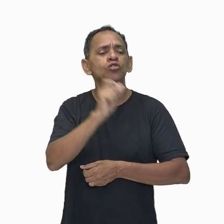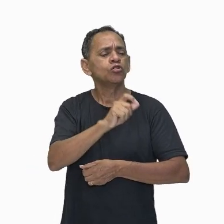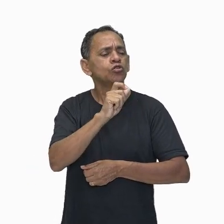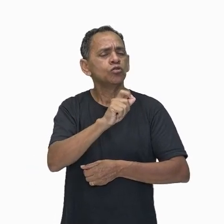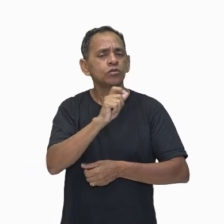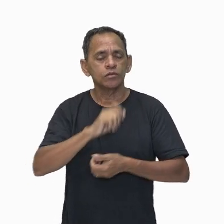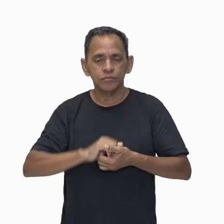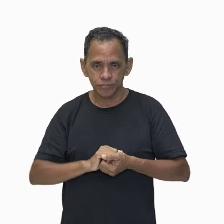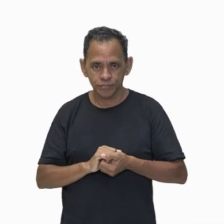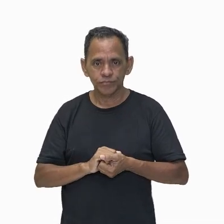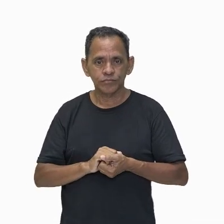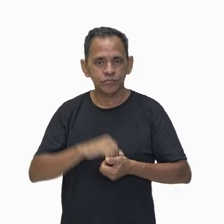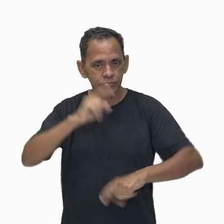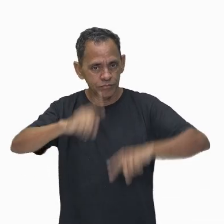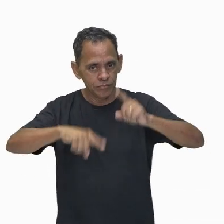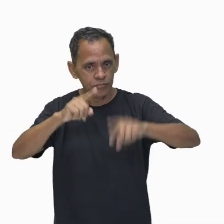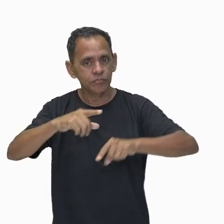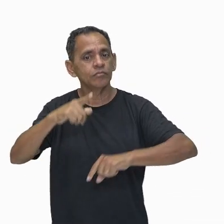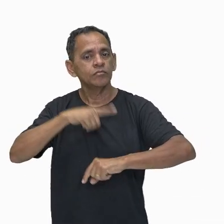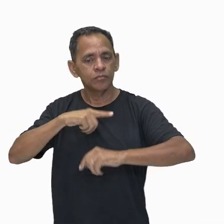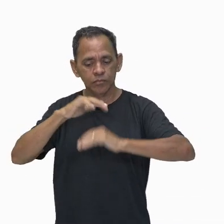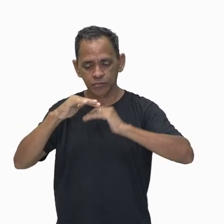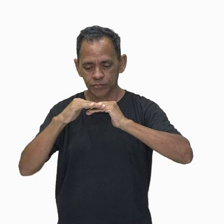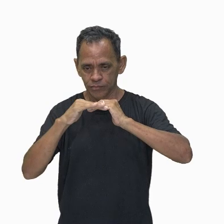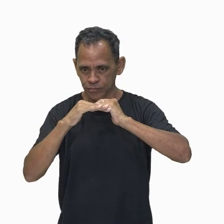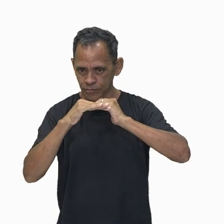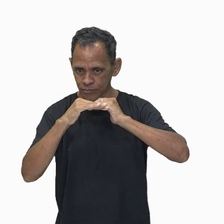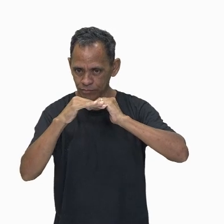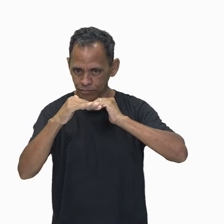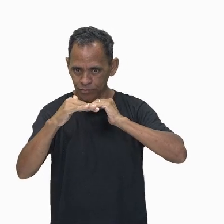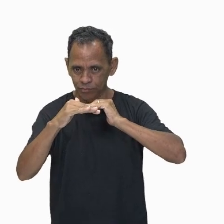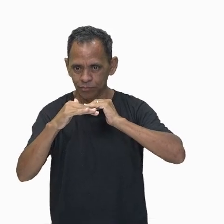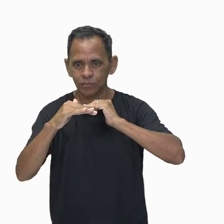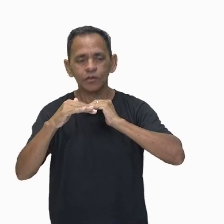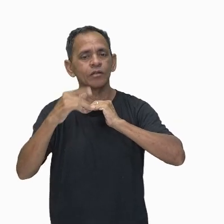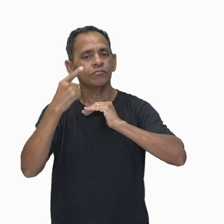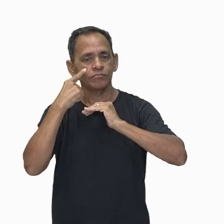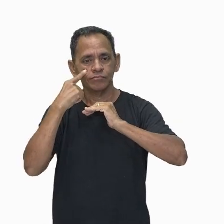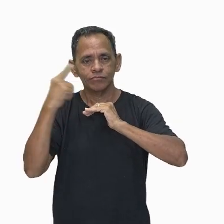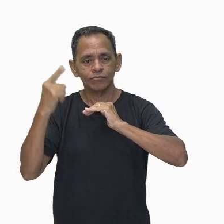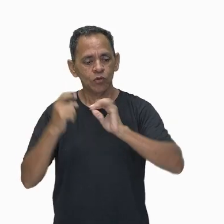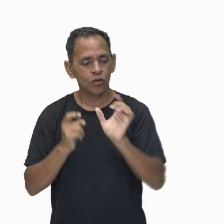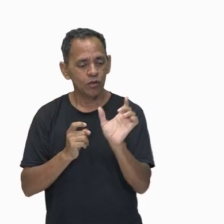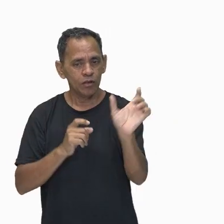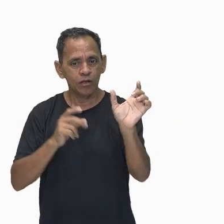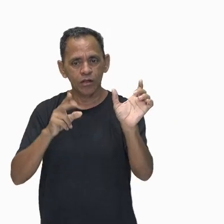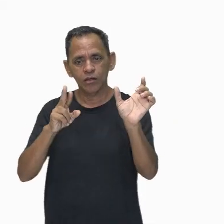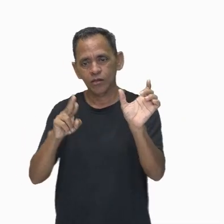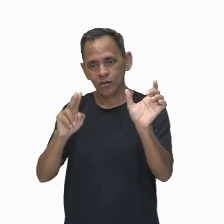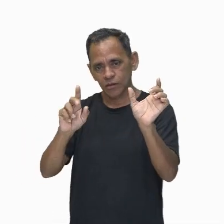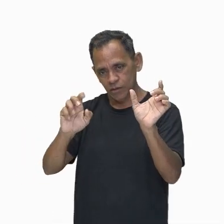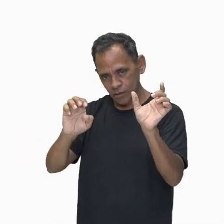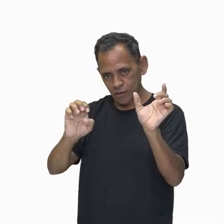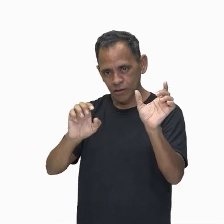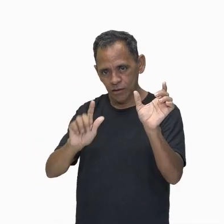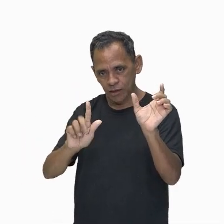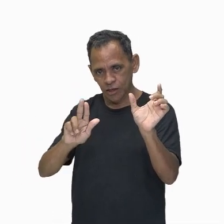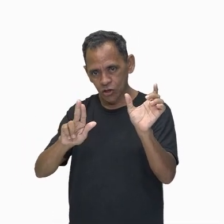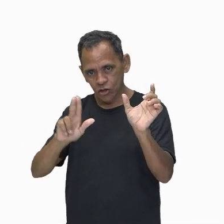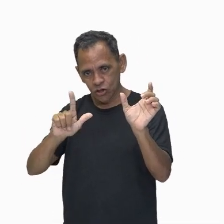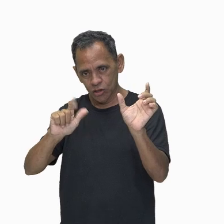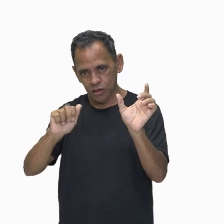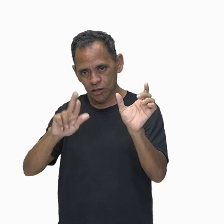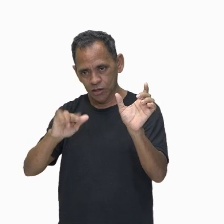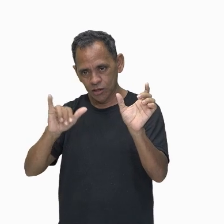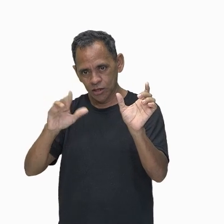que o objeto mantém regularidade. Anota essa palavra, pessoal. Regularidade na